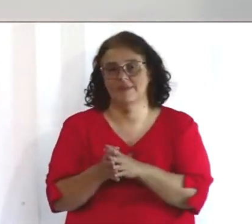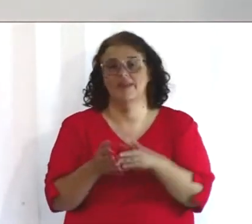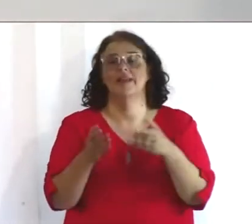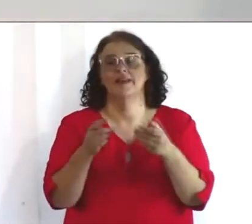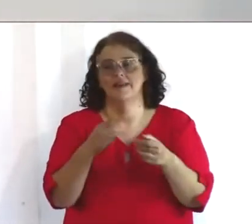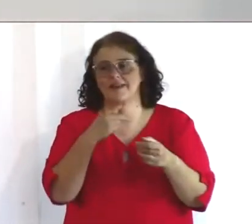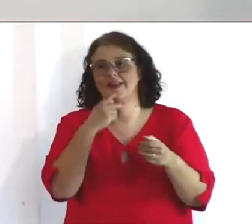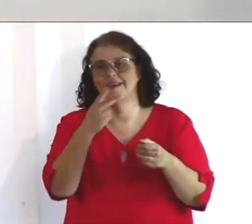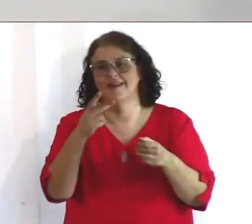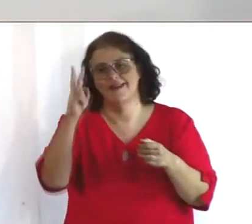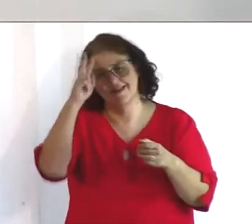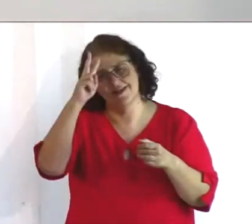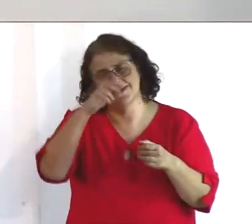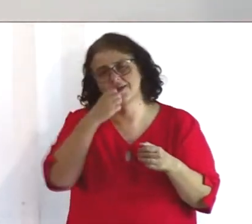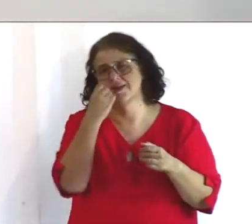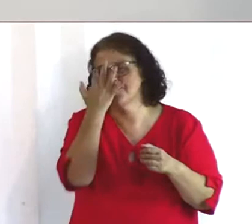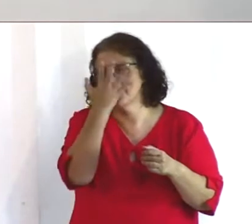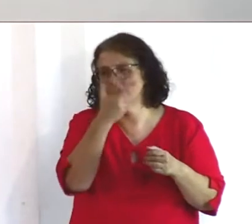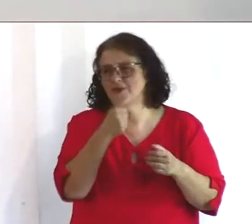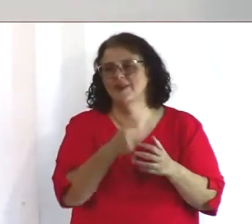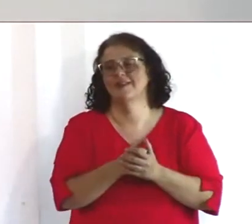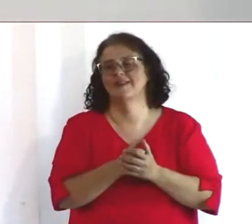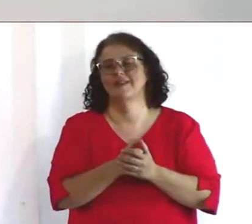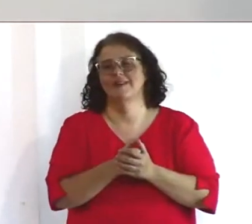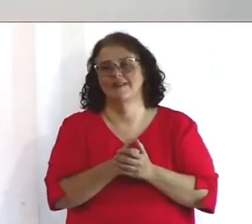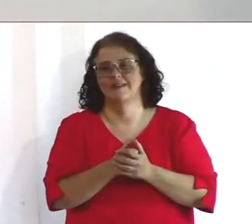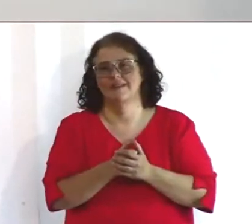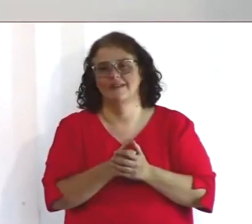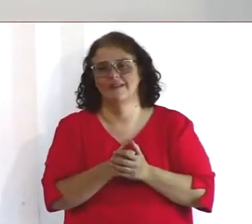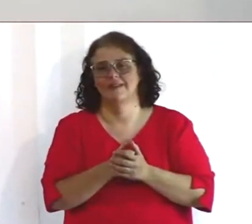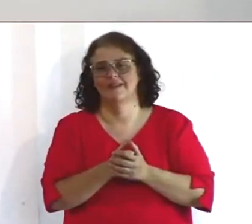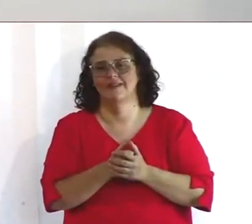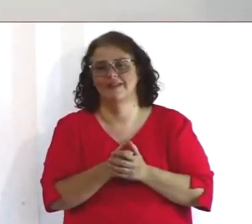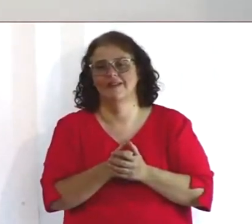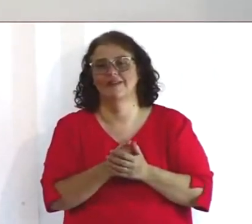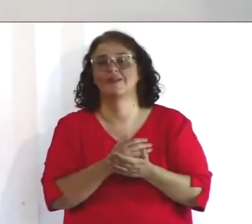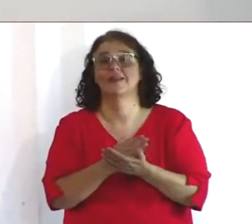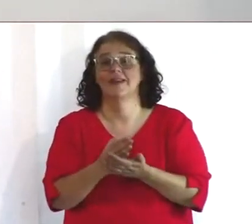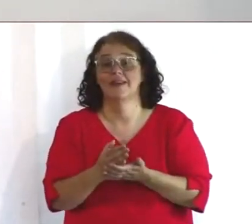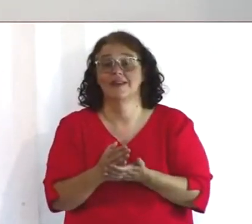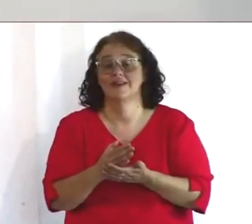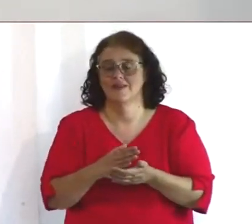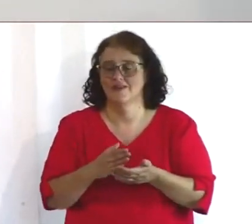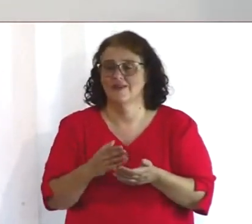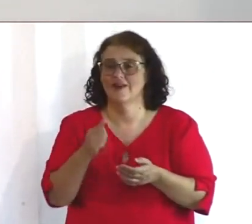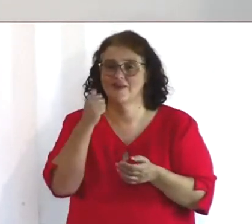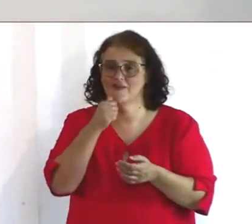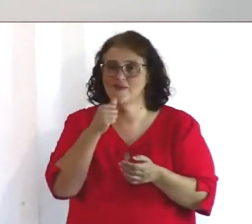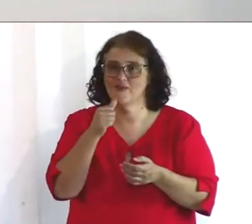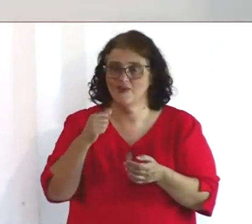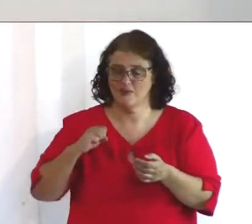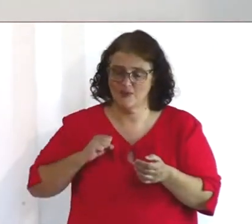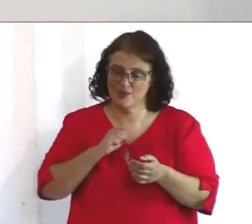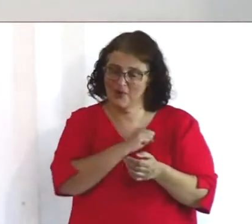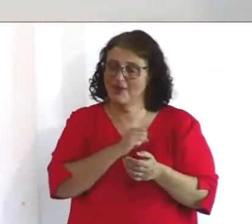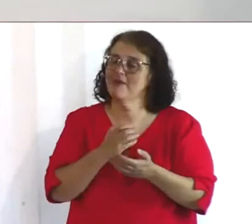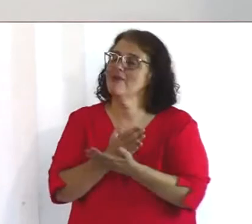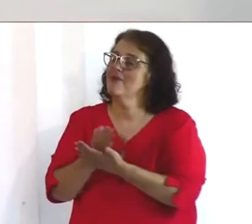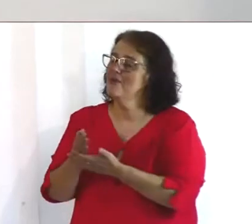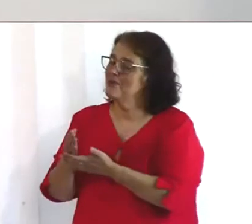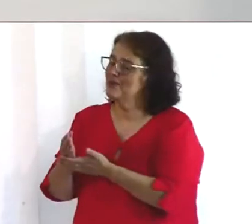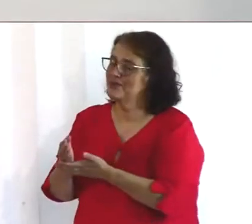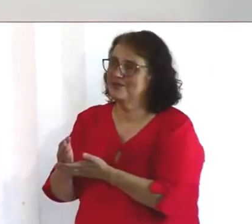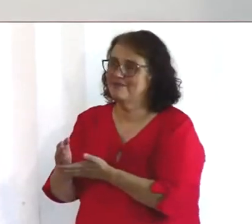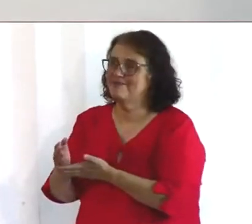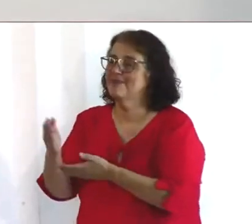história bonita, é muito curta, é uma palavra só, e ela passou a servi-los. Então,